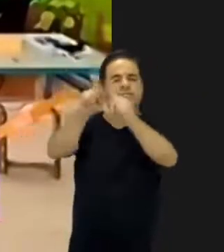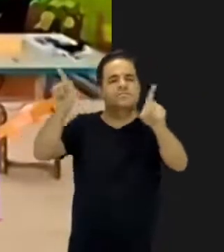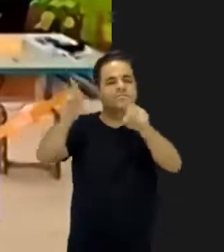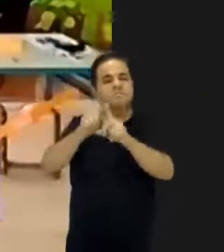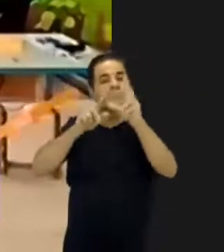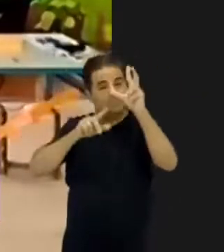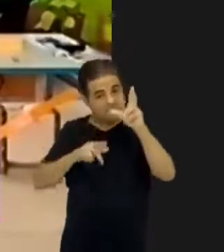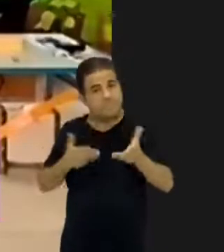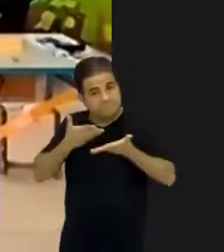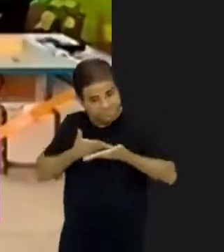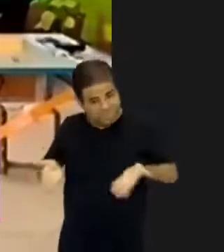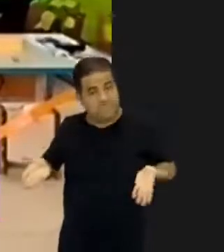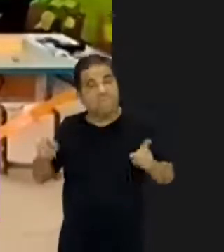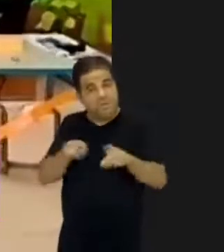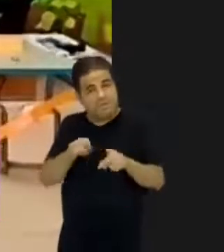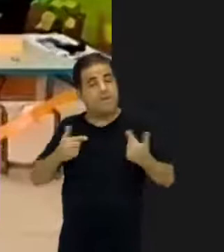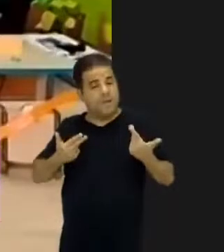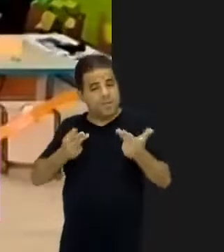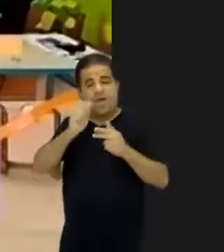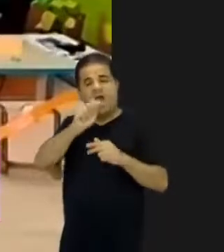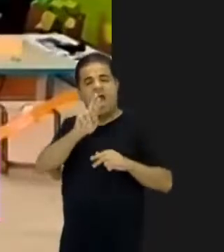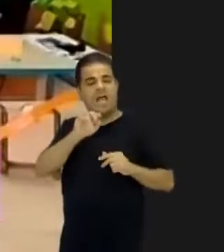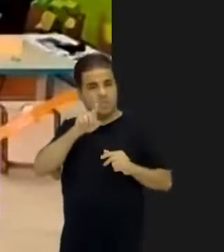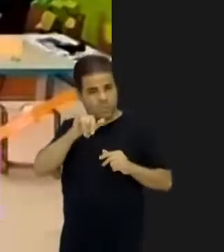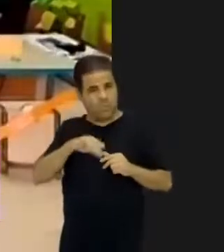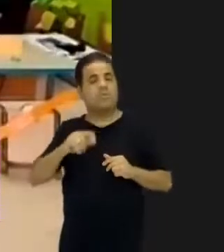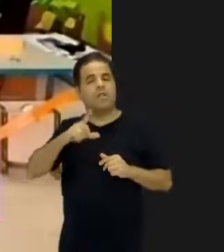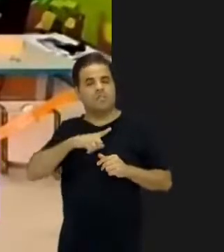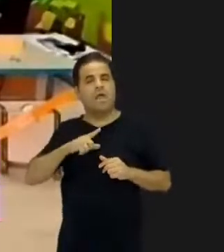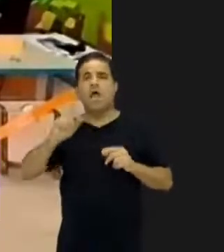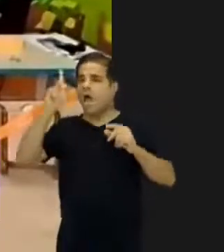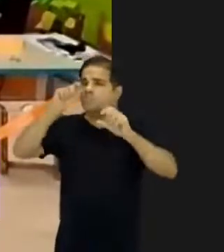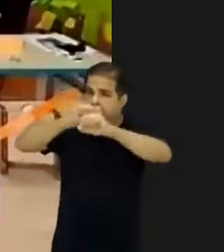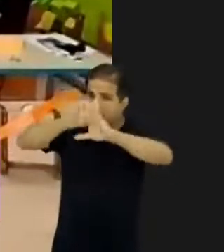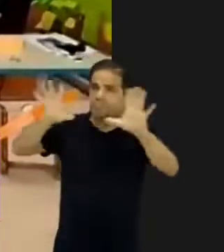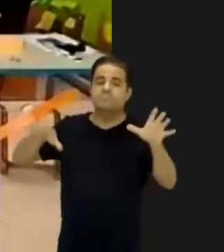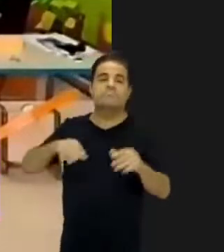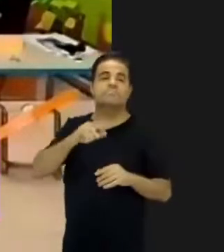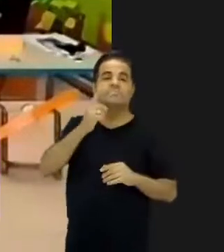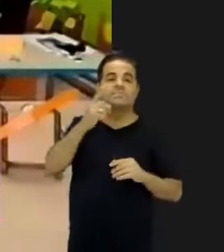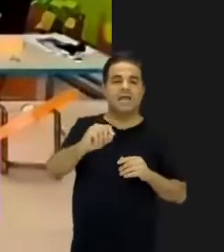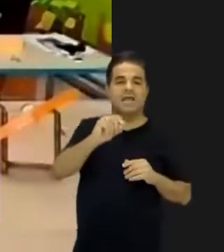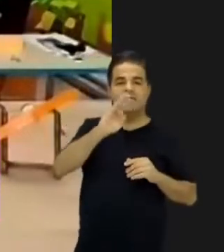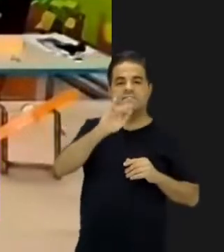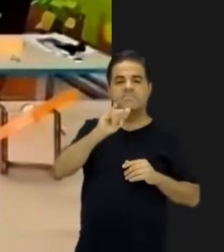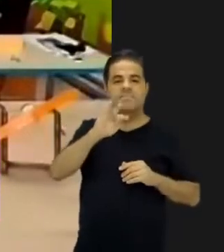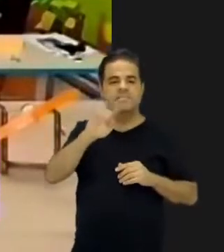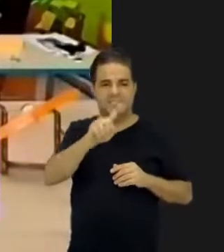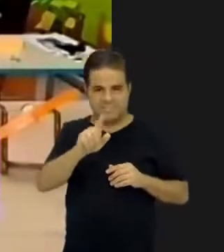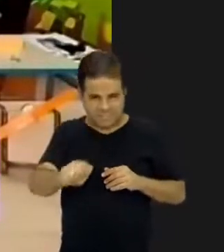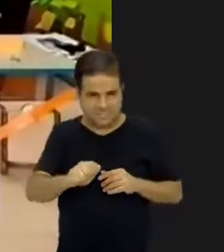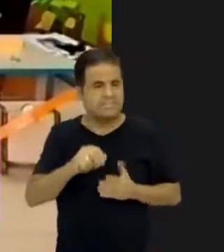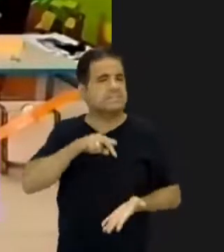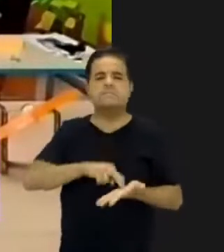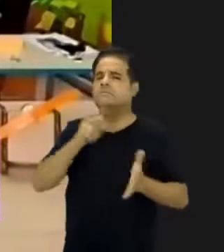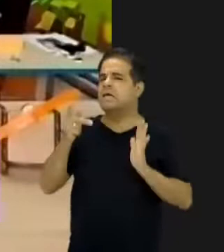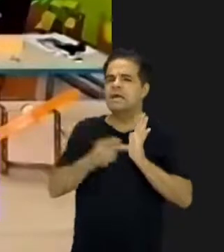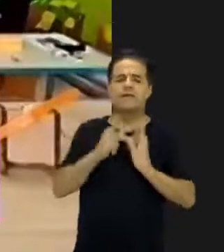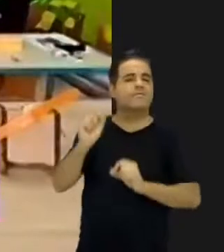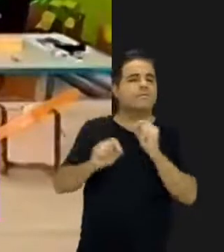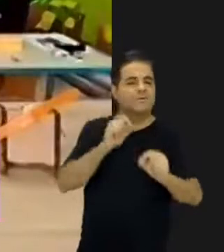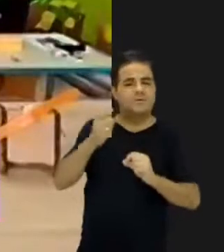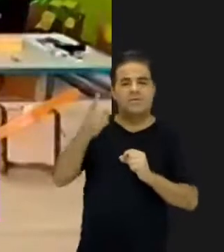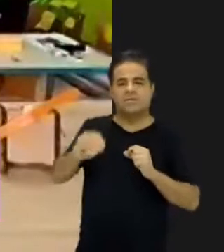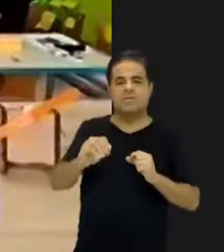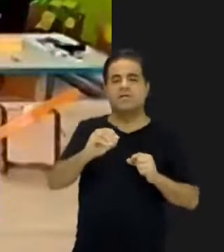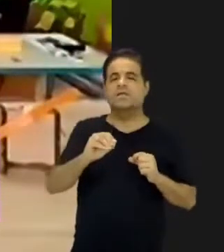os microcontroladores. No caso do Arduino, ele tem uma resolução de 10 bits. Tá? O que significa isso daqui? Esses